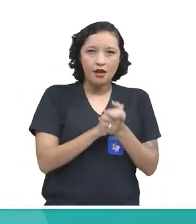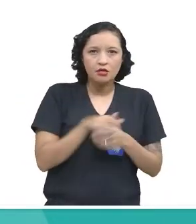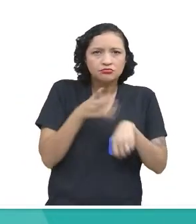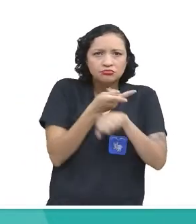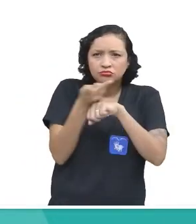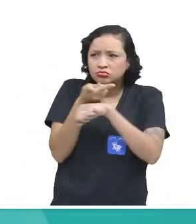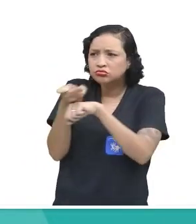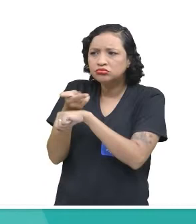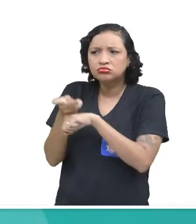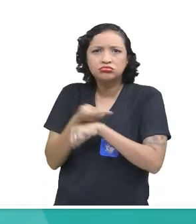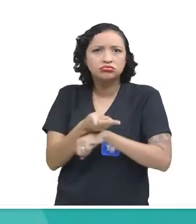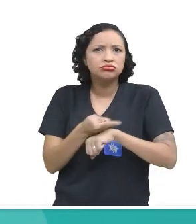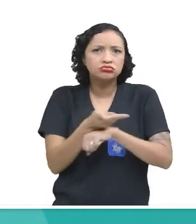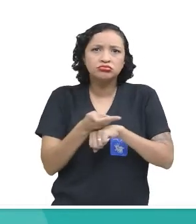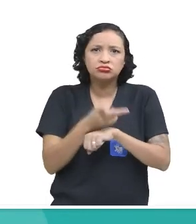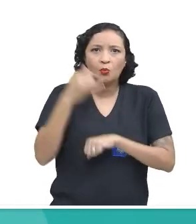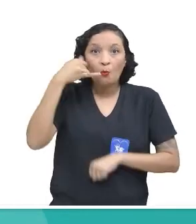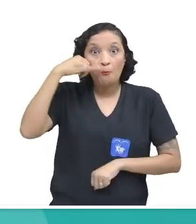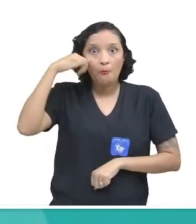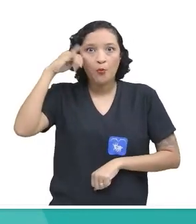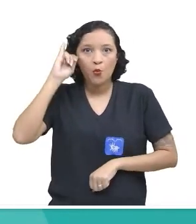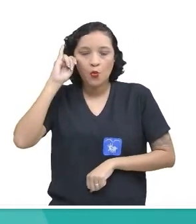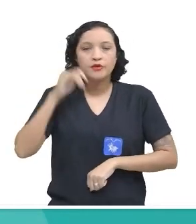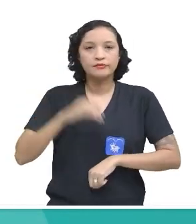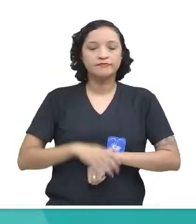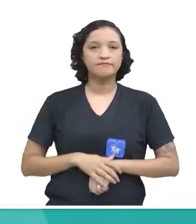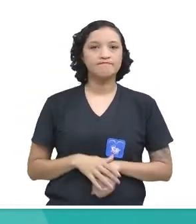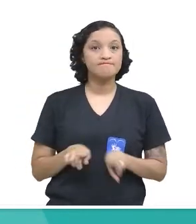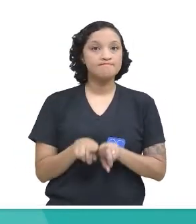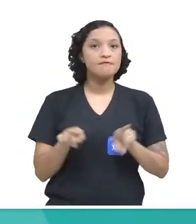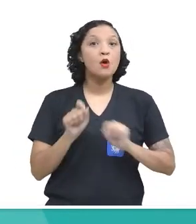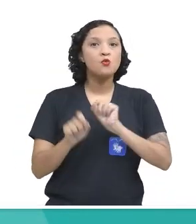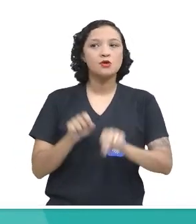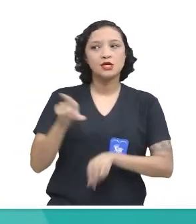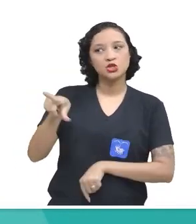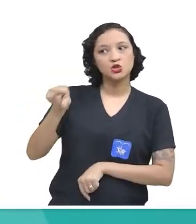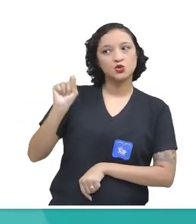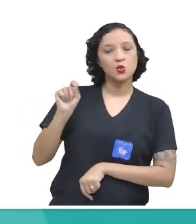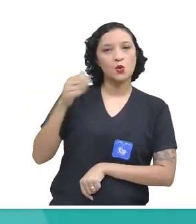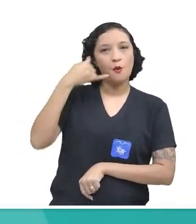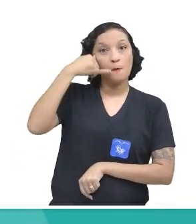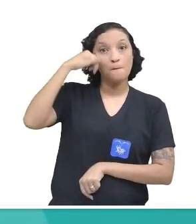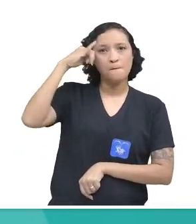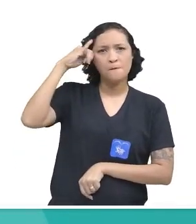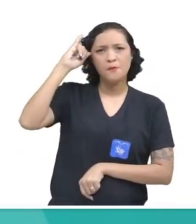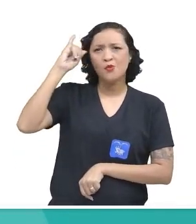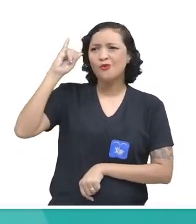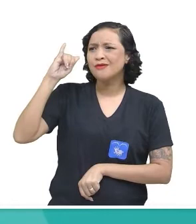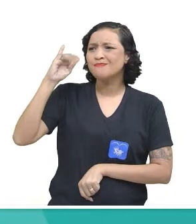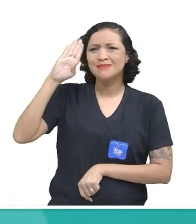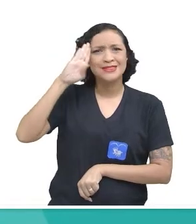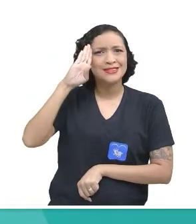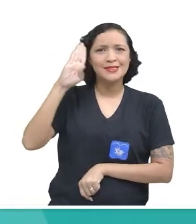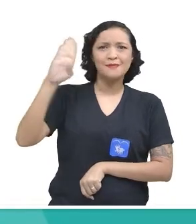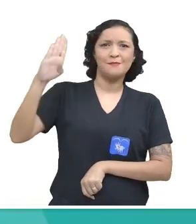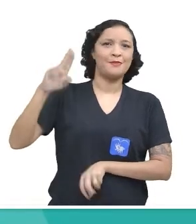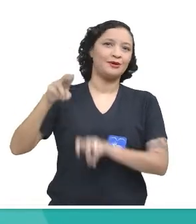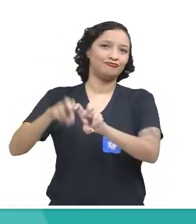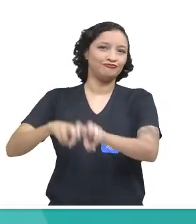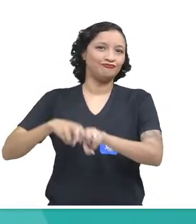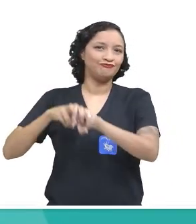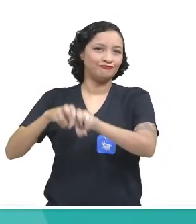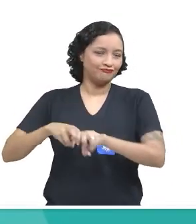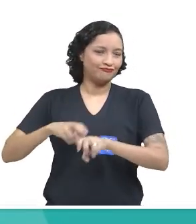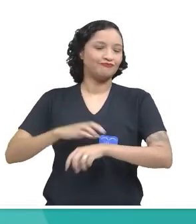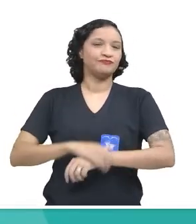que vocês não imaginam o que aconteceu. Ele escolheu logo o boi preferido do dono da fazenda. E